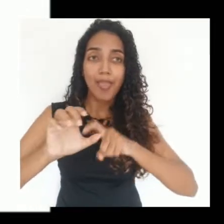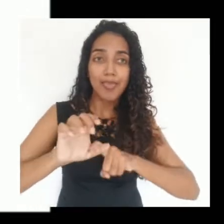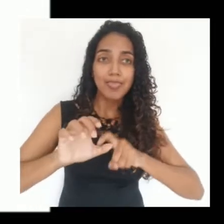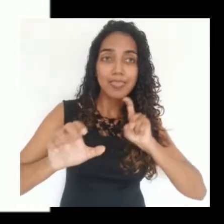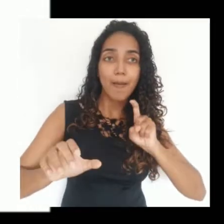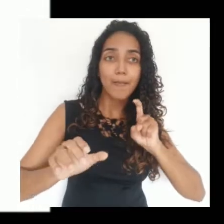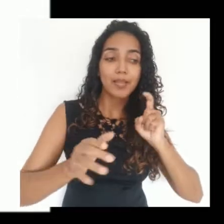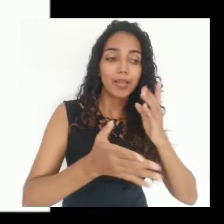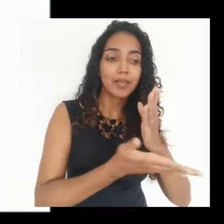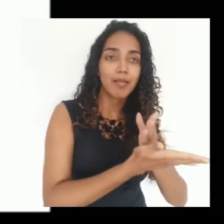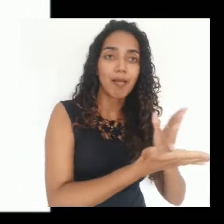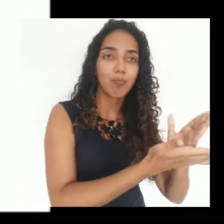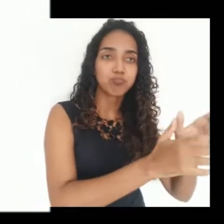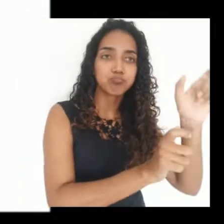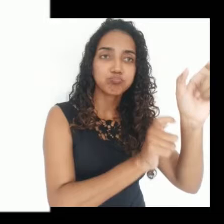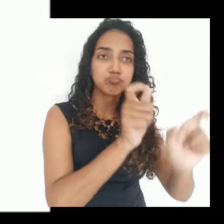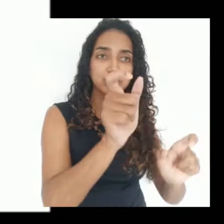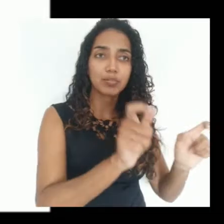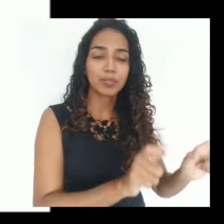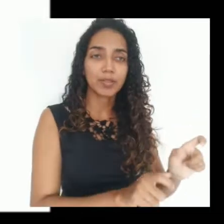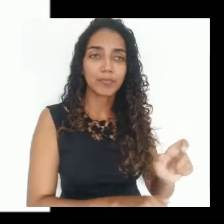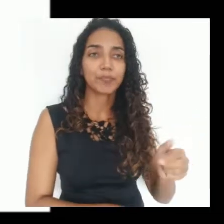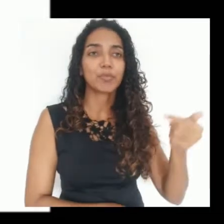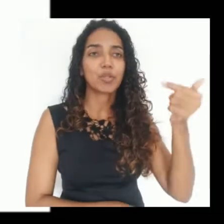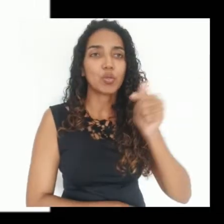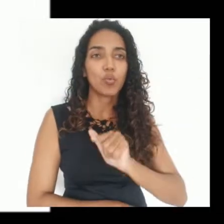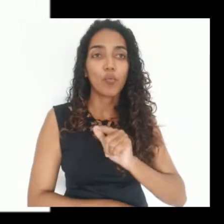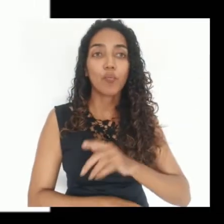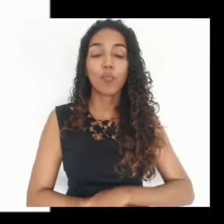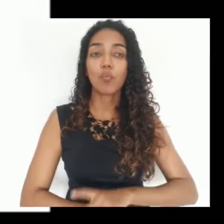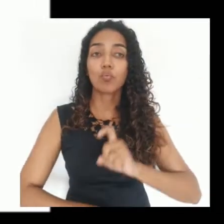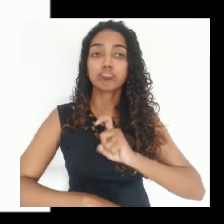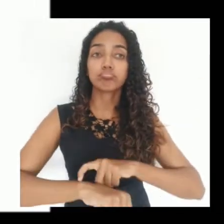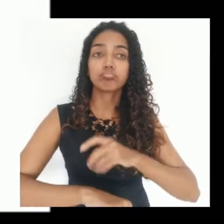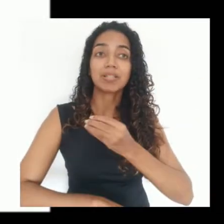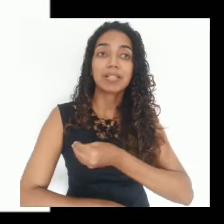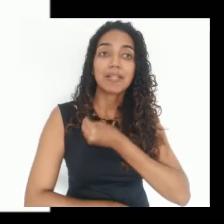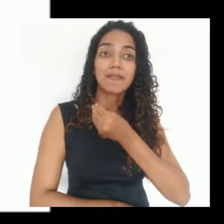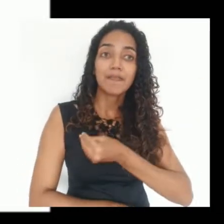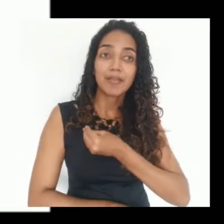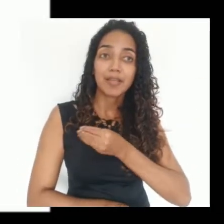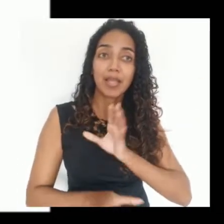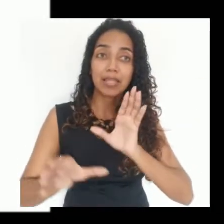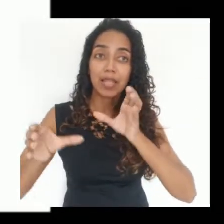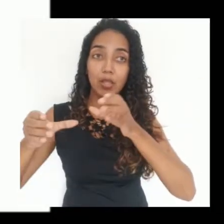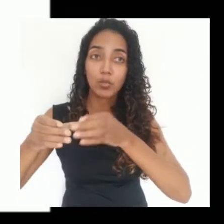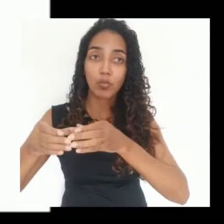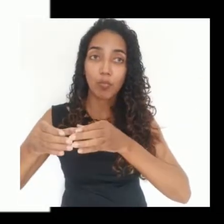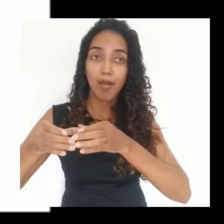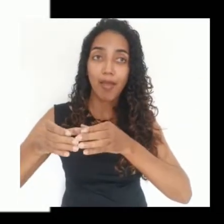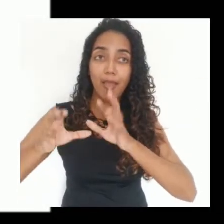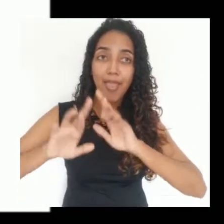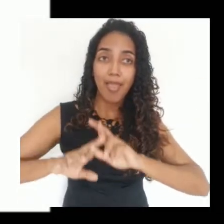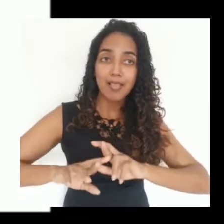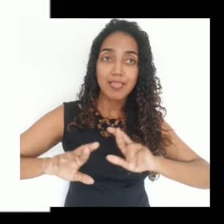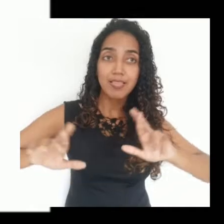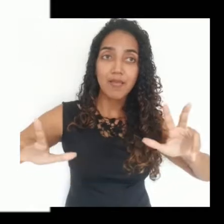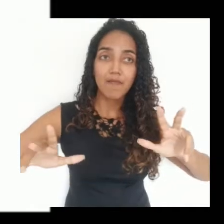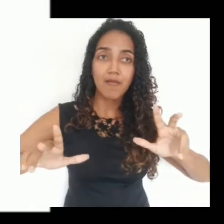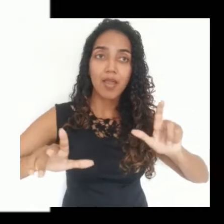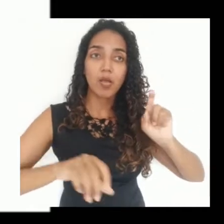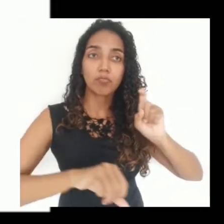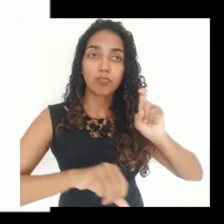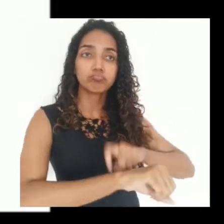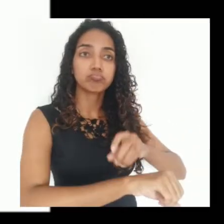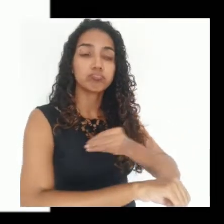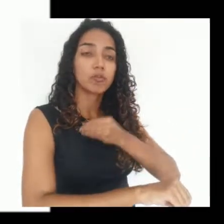de novo, o ciclo de vida da turma não determina o ciclo de vida do aluno. São classes independentes.